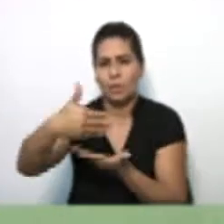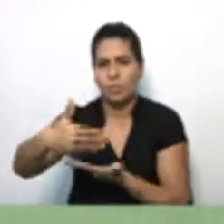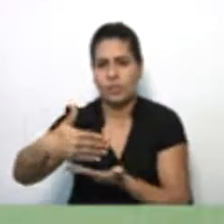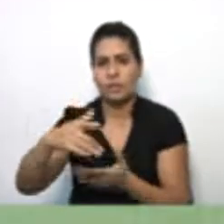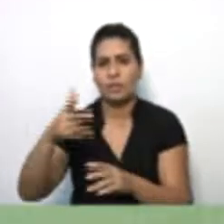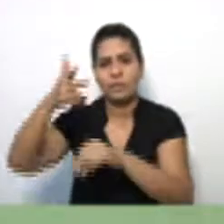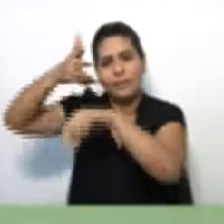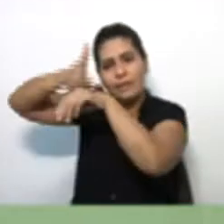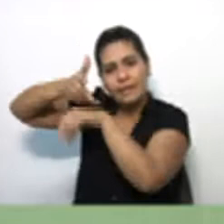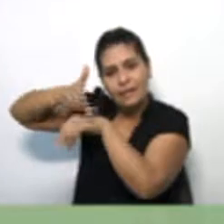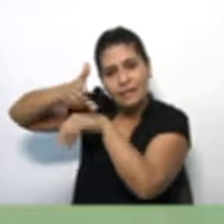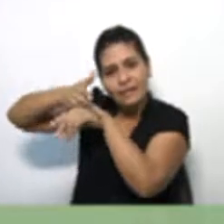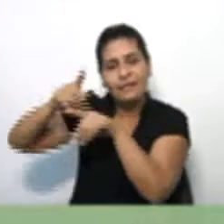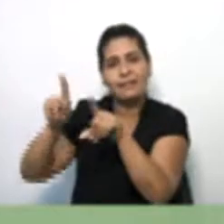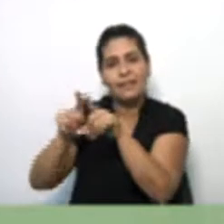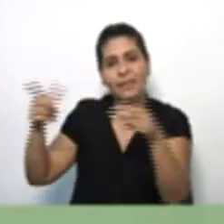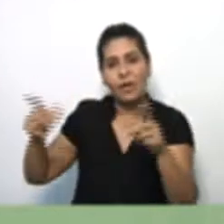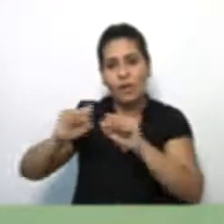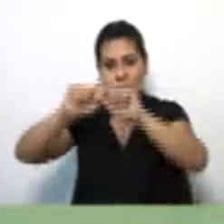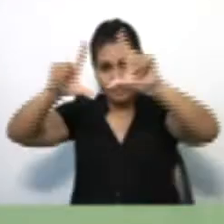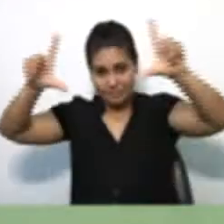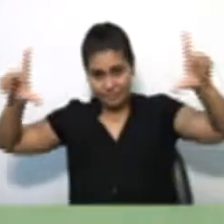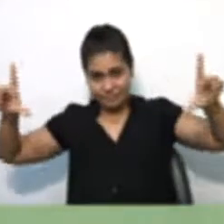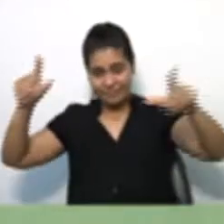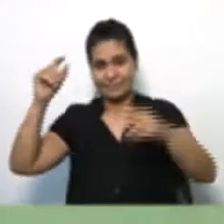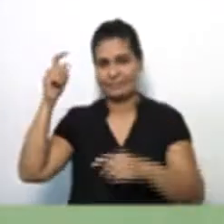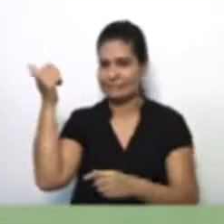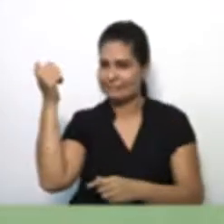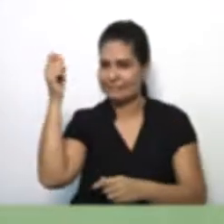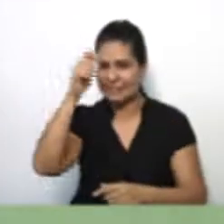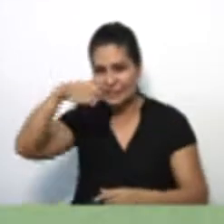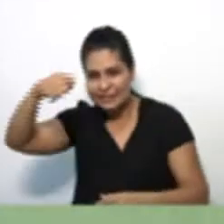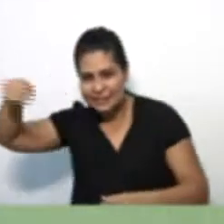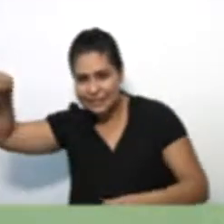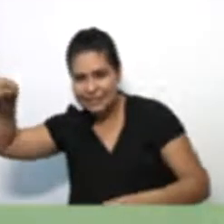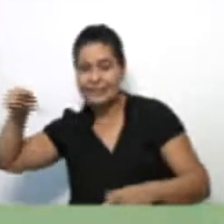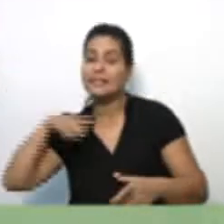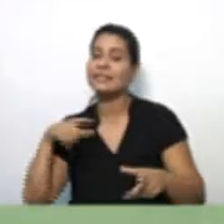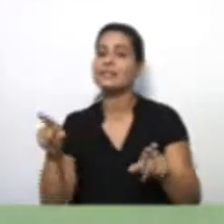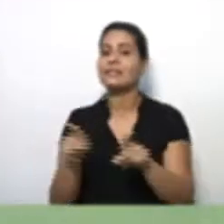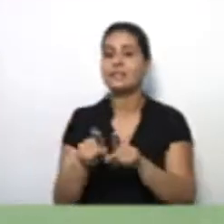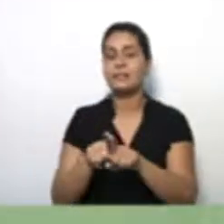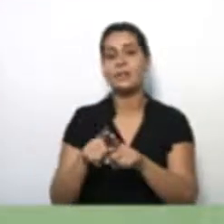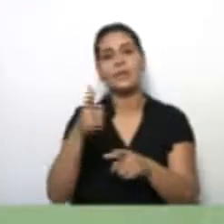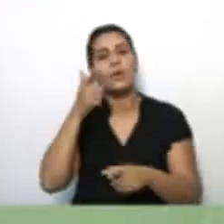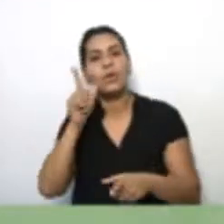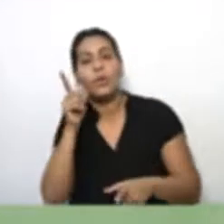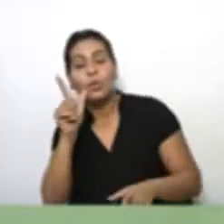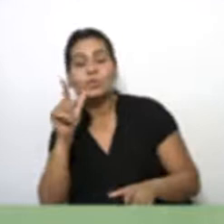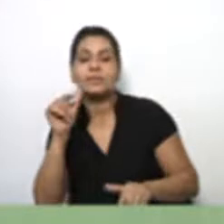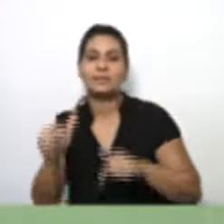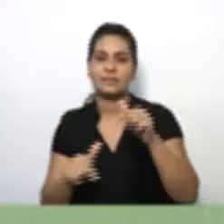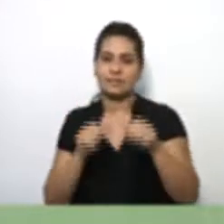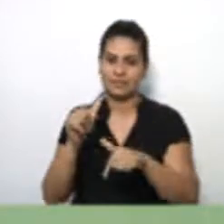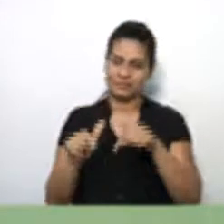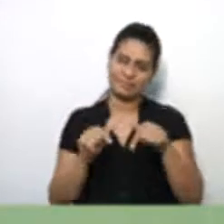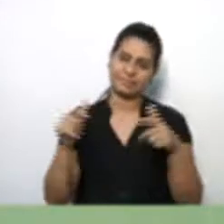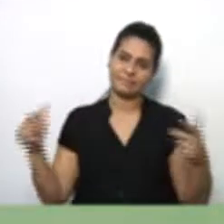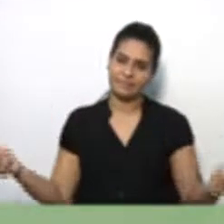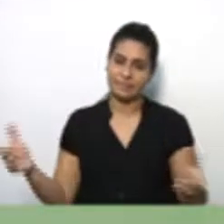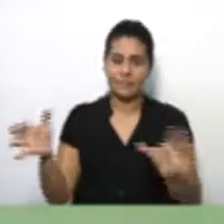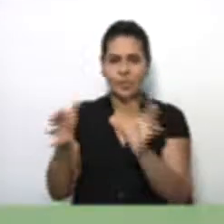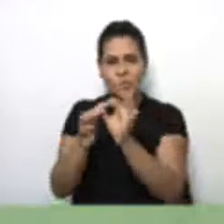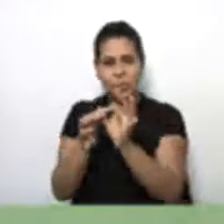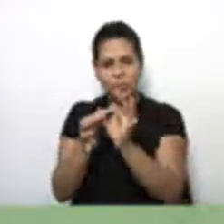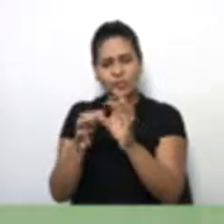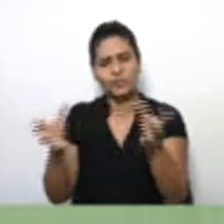essa câmera que está pegando a gente aqui, esse quadro maravilhoso, esse pincel, né? Projetado para um dado fim. E balizado por um